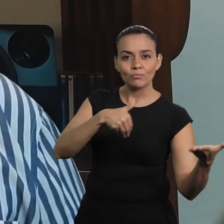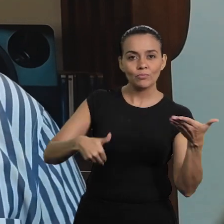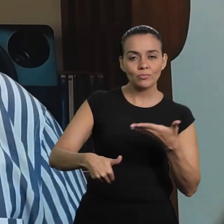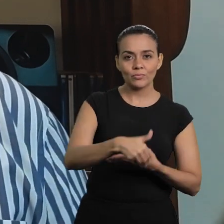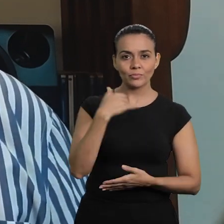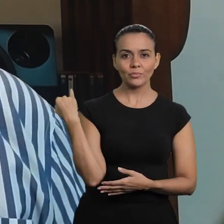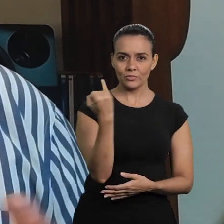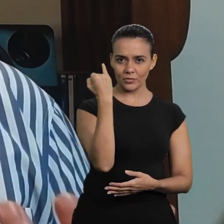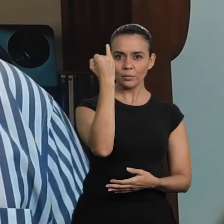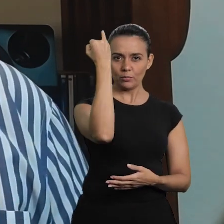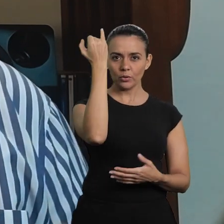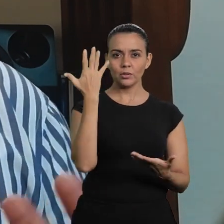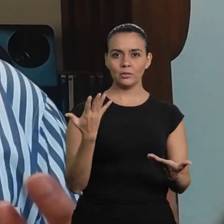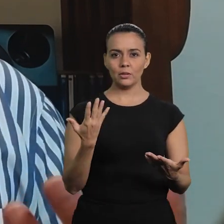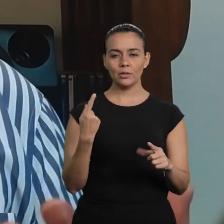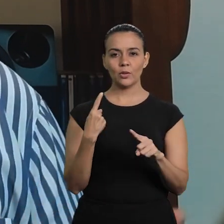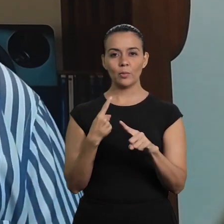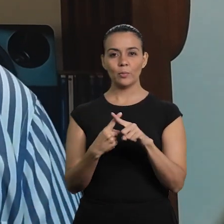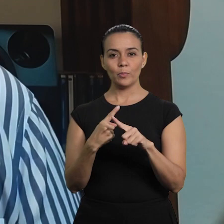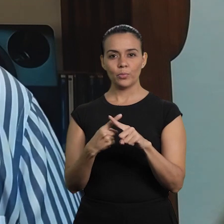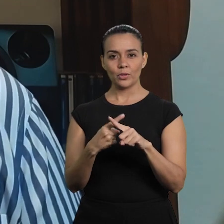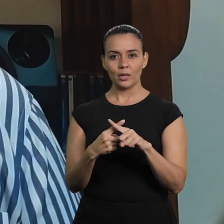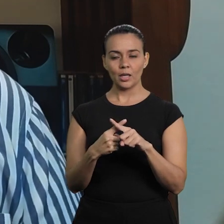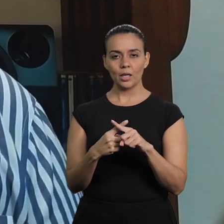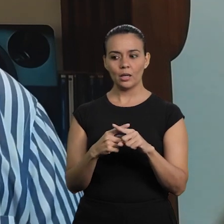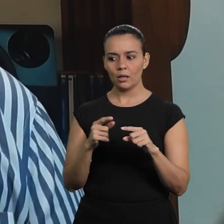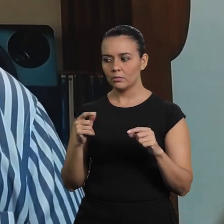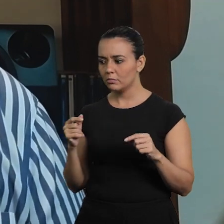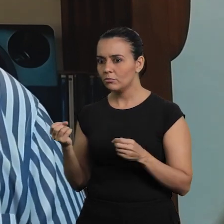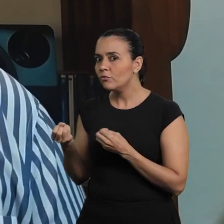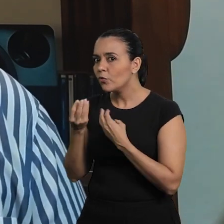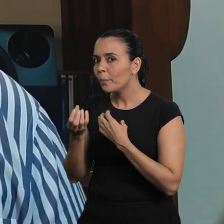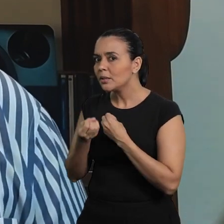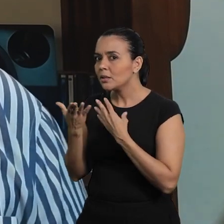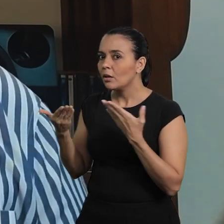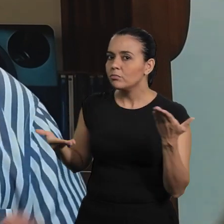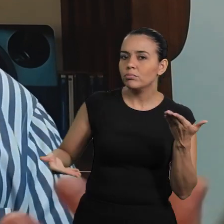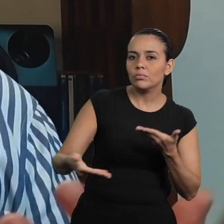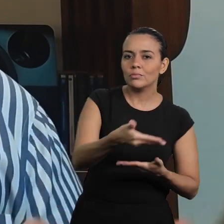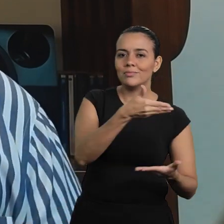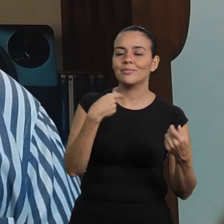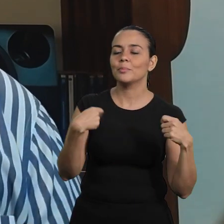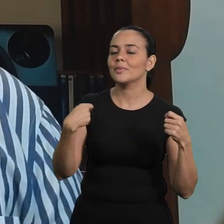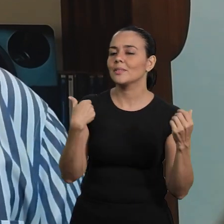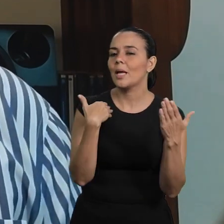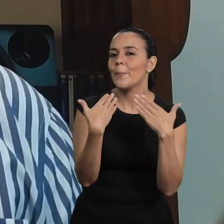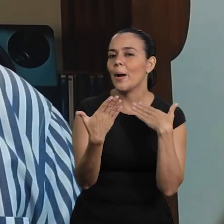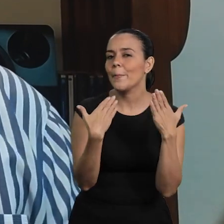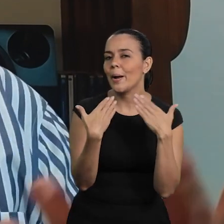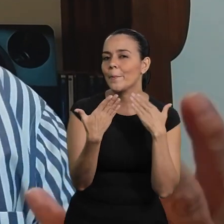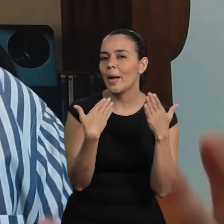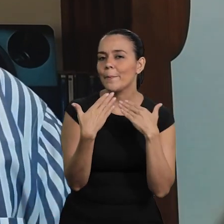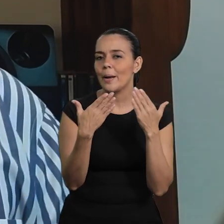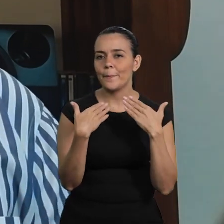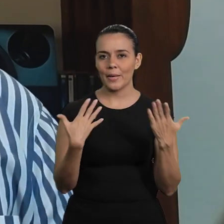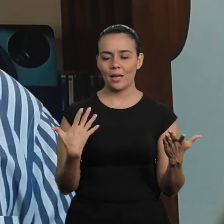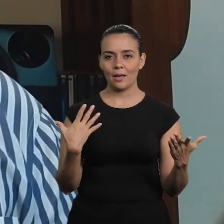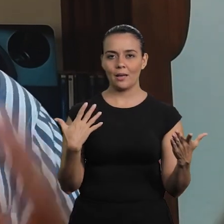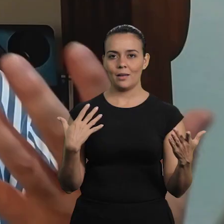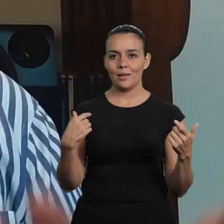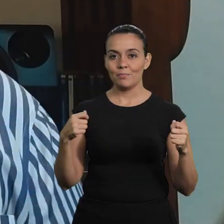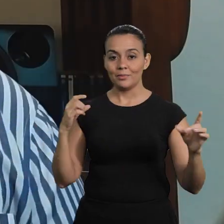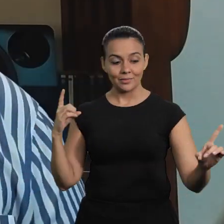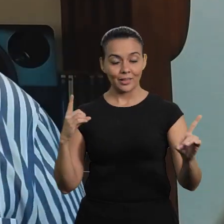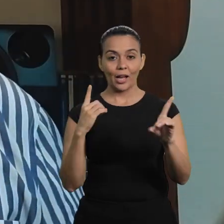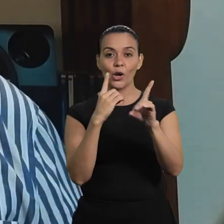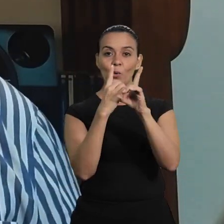é muito importante. Então, para essa troca, o Elas, o que faz? faz diálogos, onde se encontram